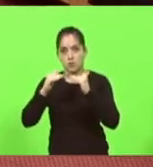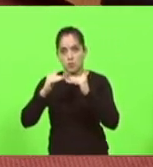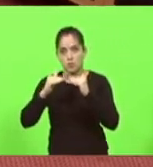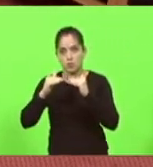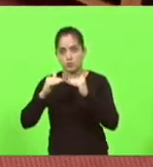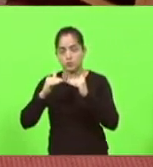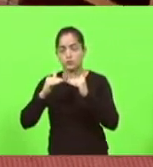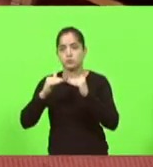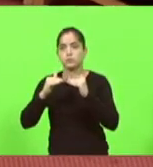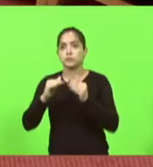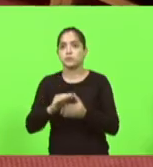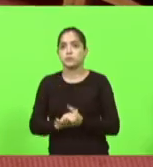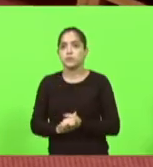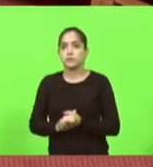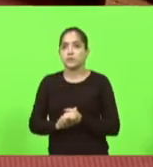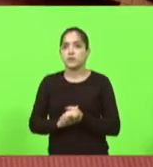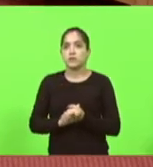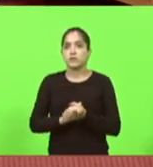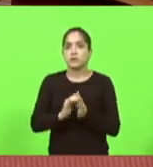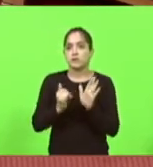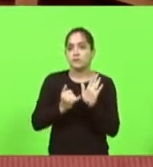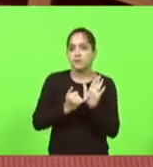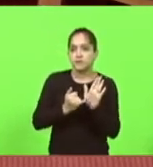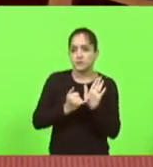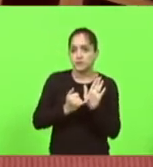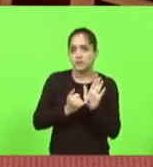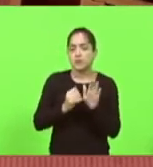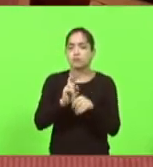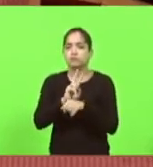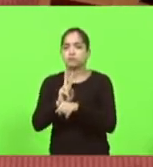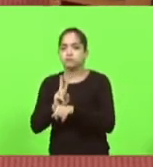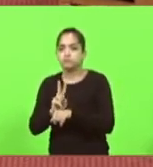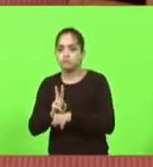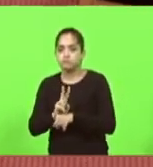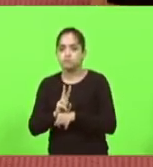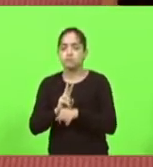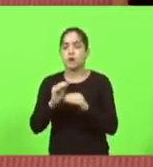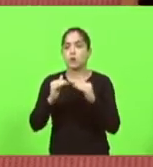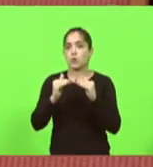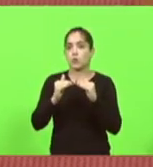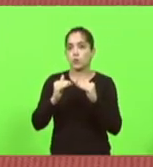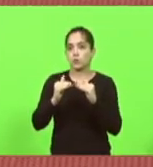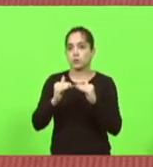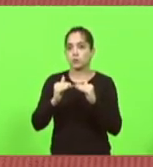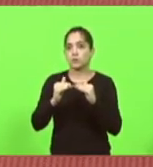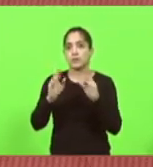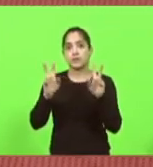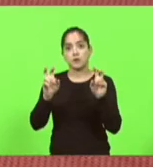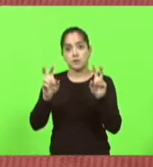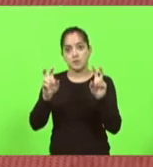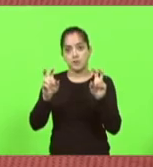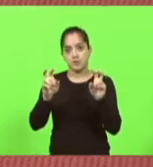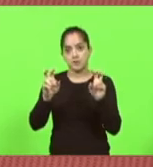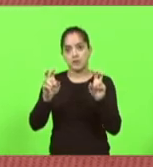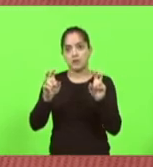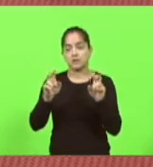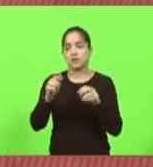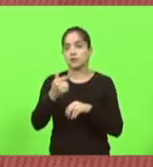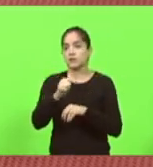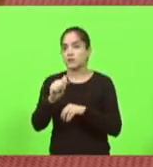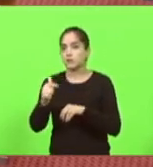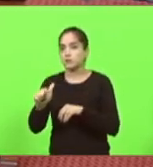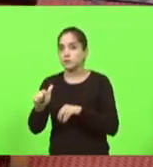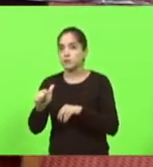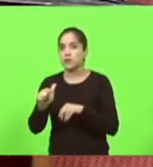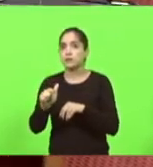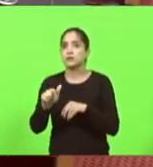execuções fiscais, a possibilidade de acordo de execução fiscal, que é uma matéria não prevista em legislação e que